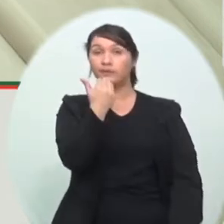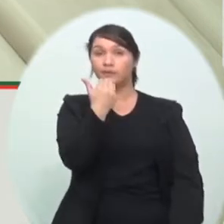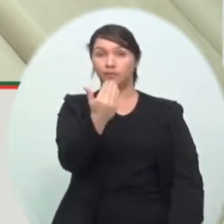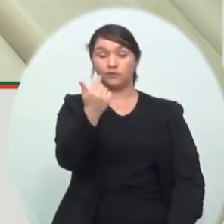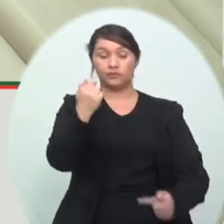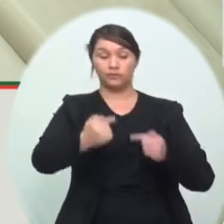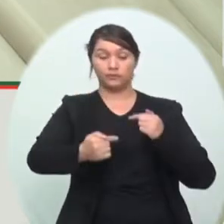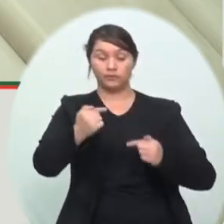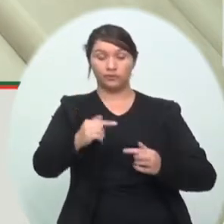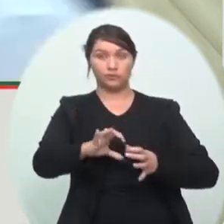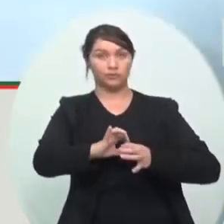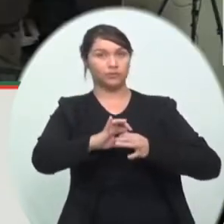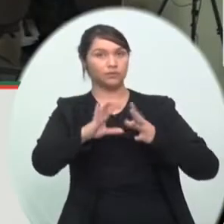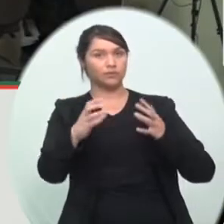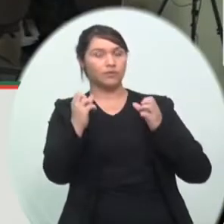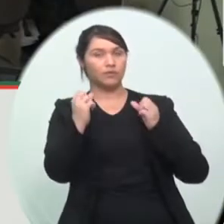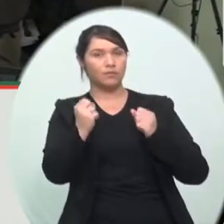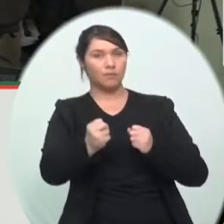requerimento.